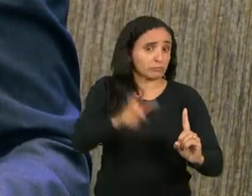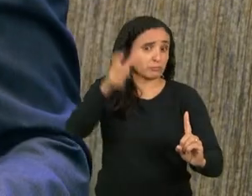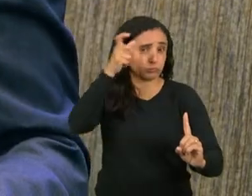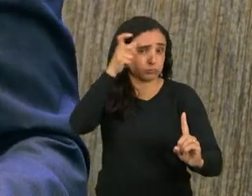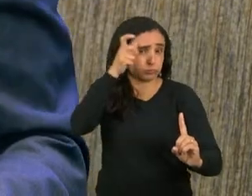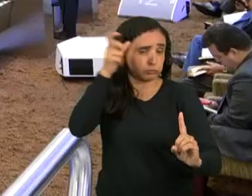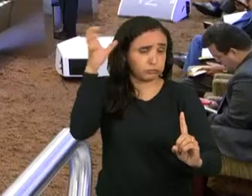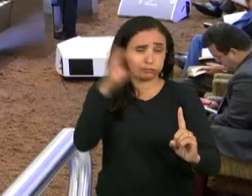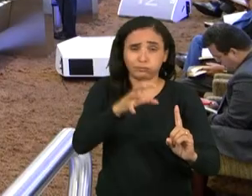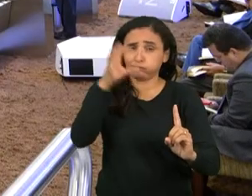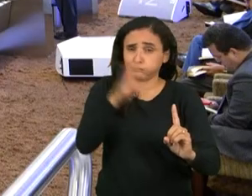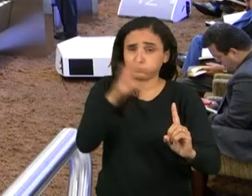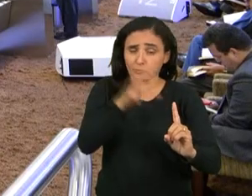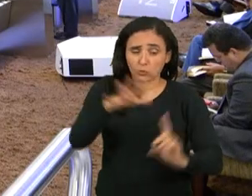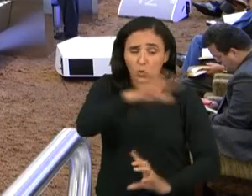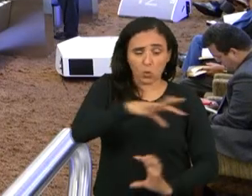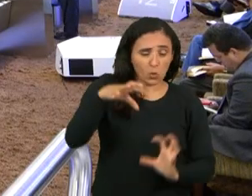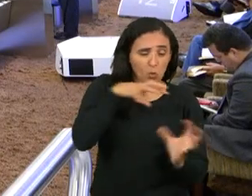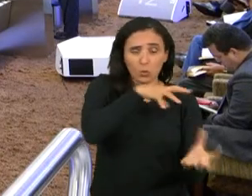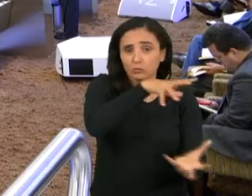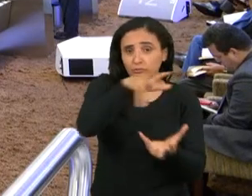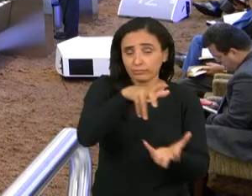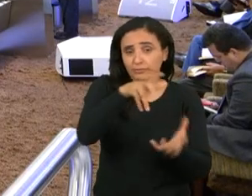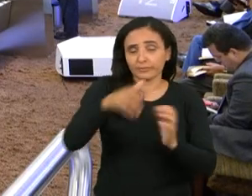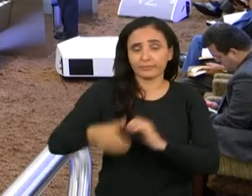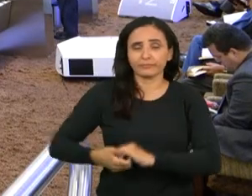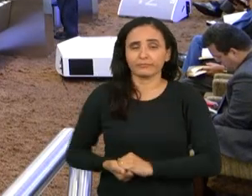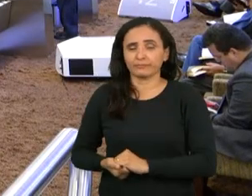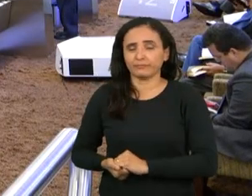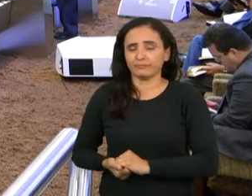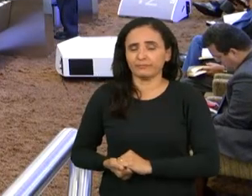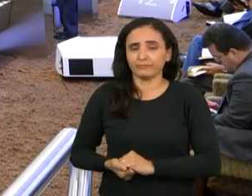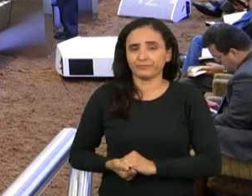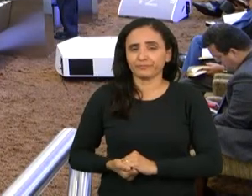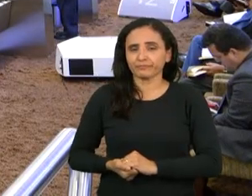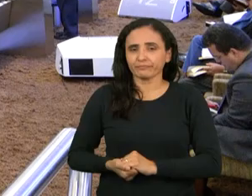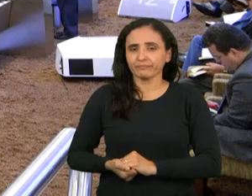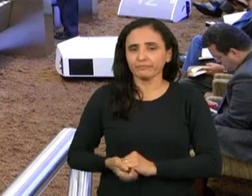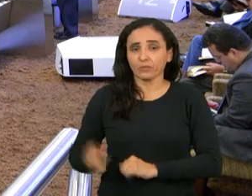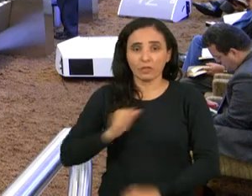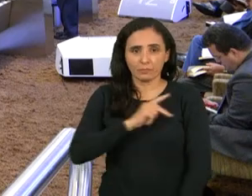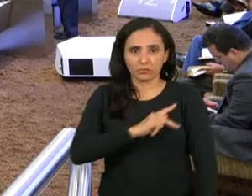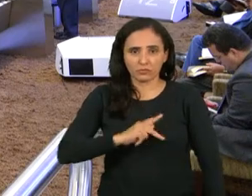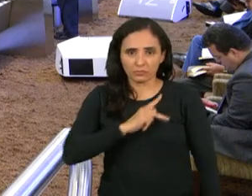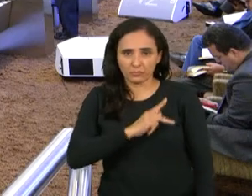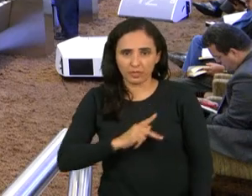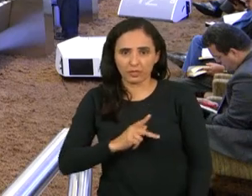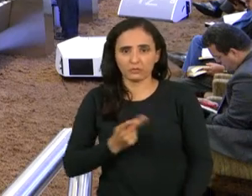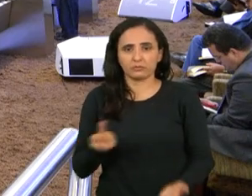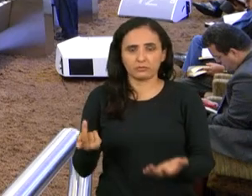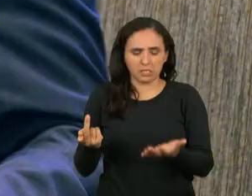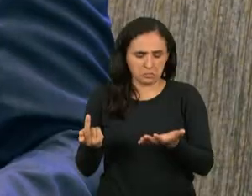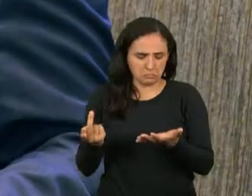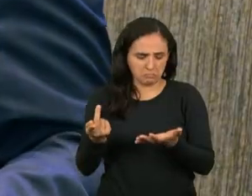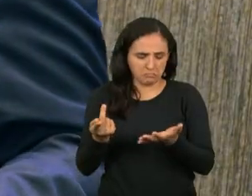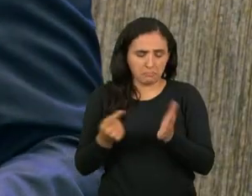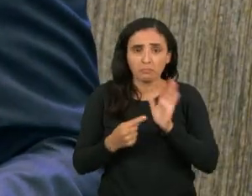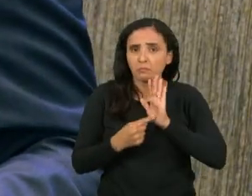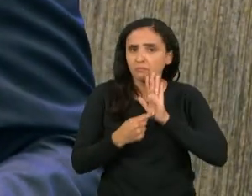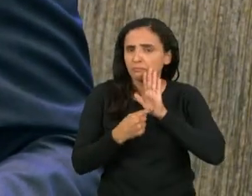está influenciando o apóstolo São Paulo escrevendo aos Coríntios diz que o inimigo